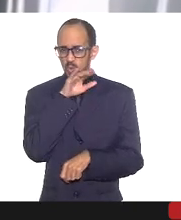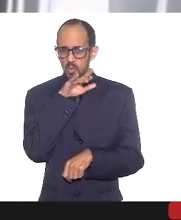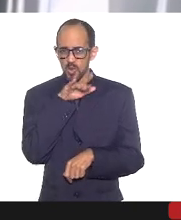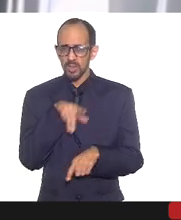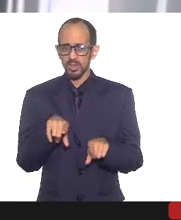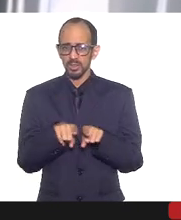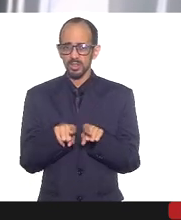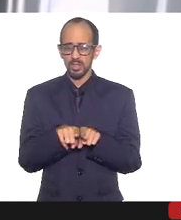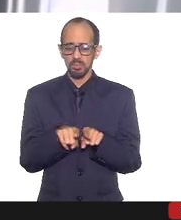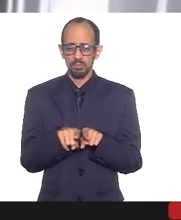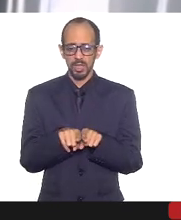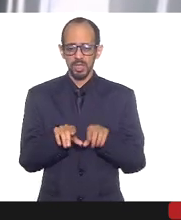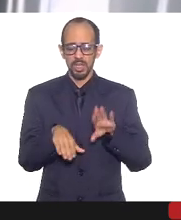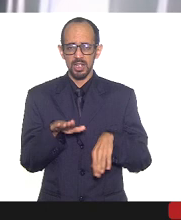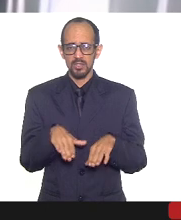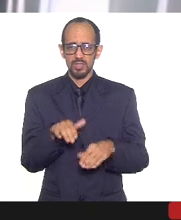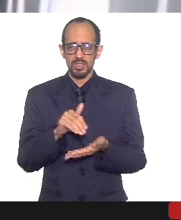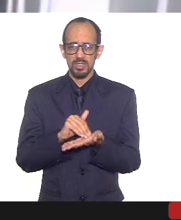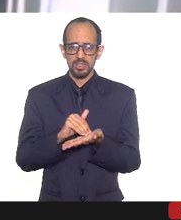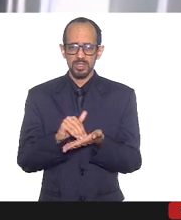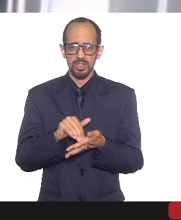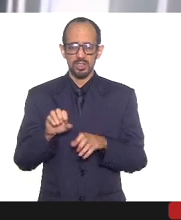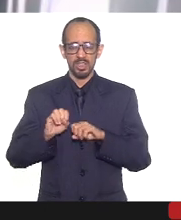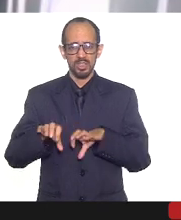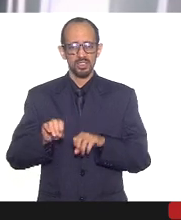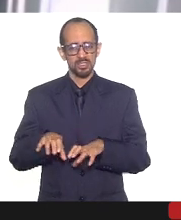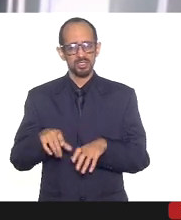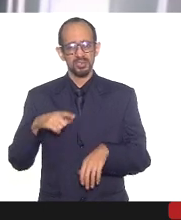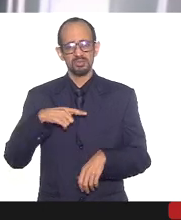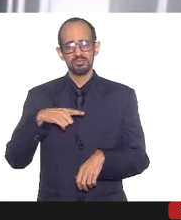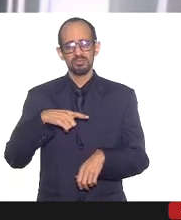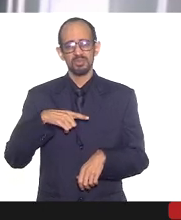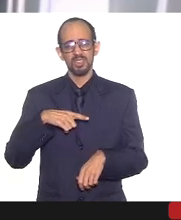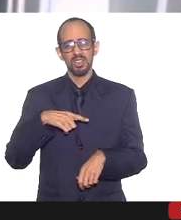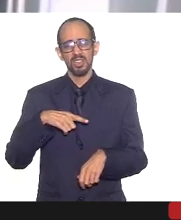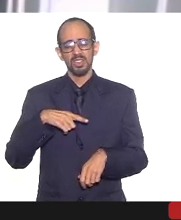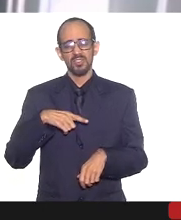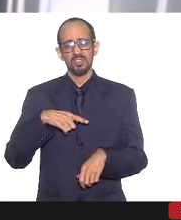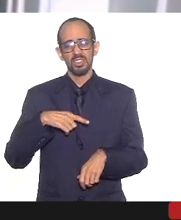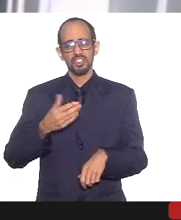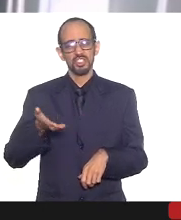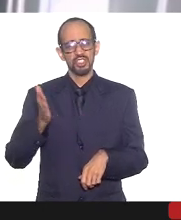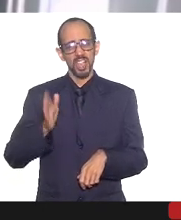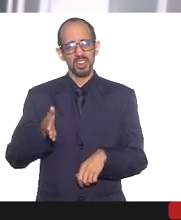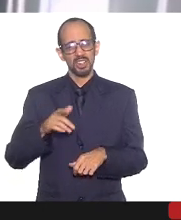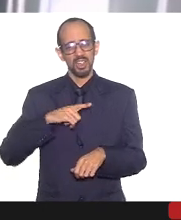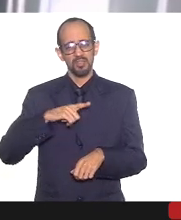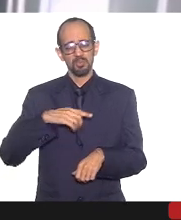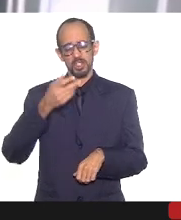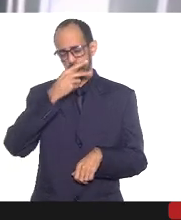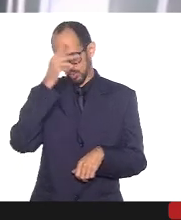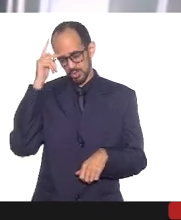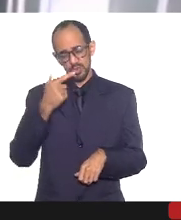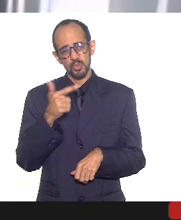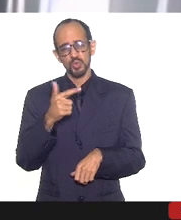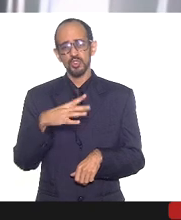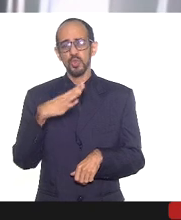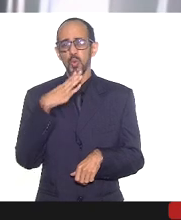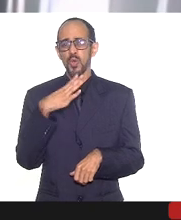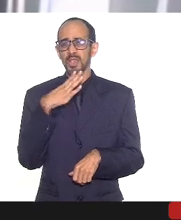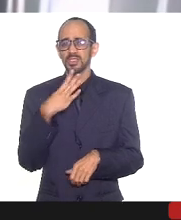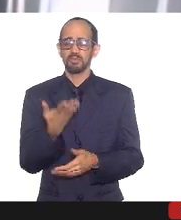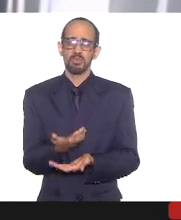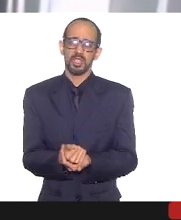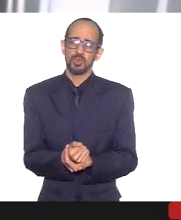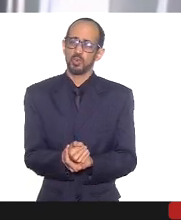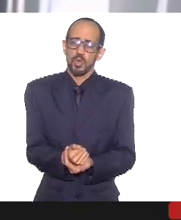momentos, ocuparam a secretaria figuras assim, que não tinham nenhum conhecimento da pauta da educação. Então, por mais que a gente esteja na oposição